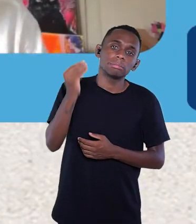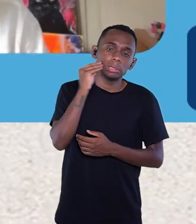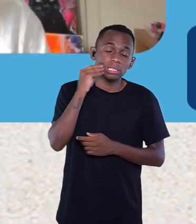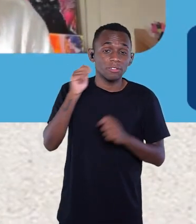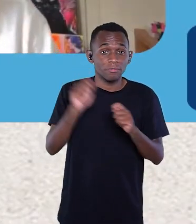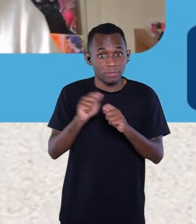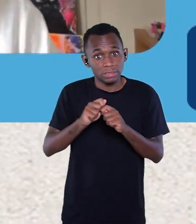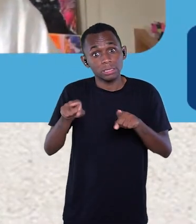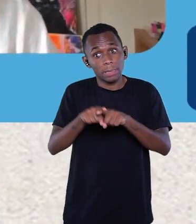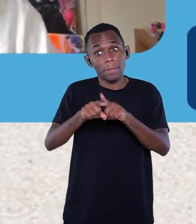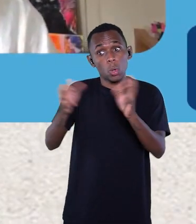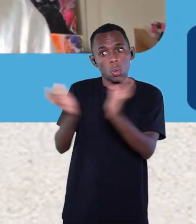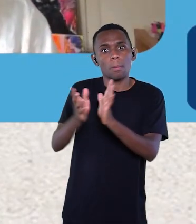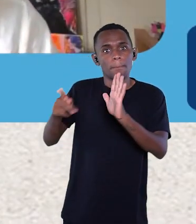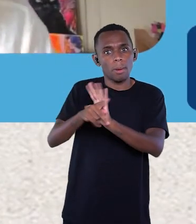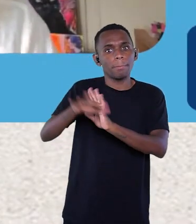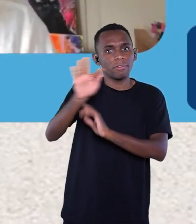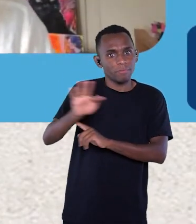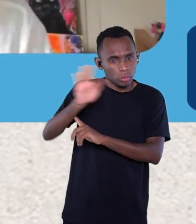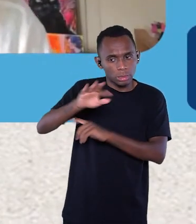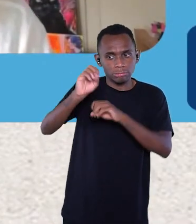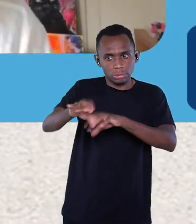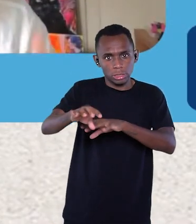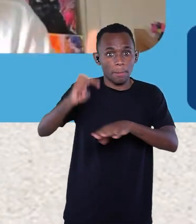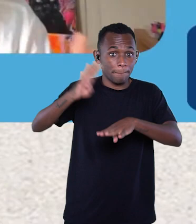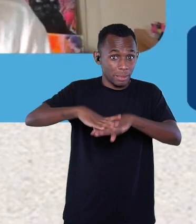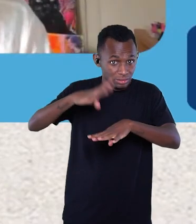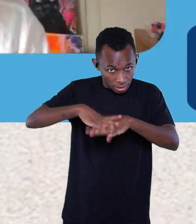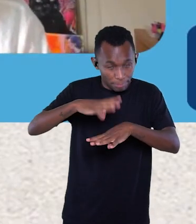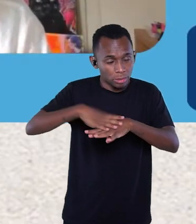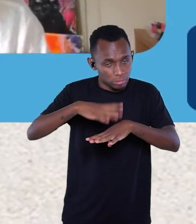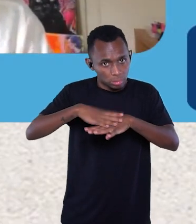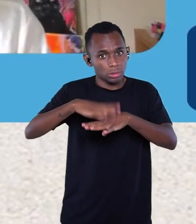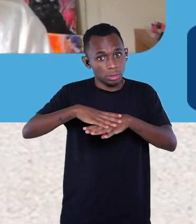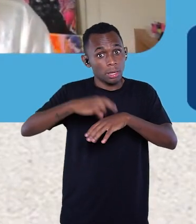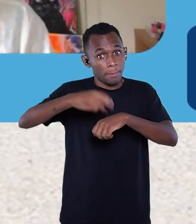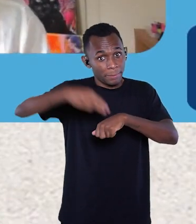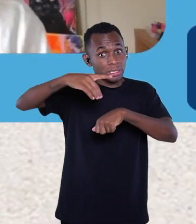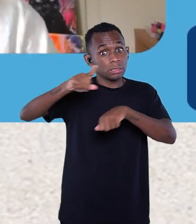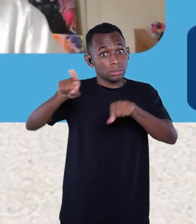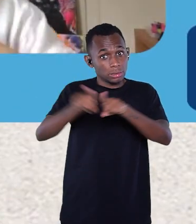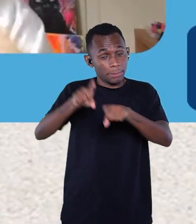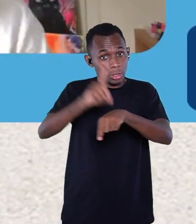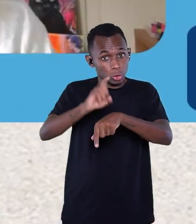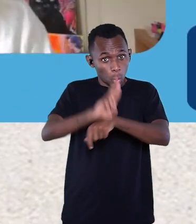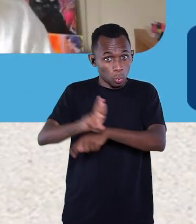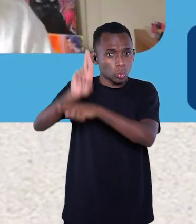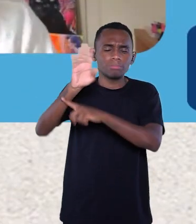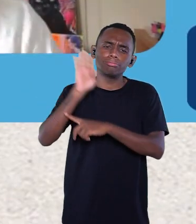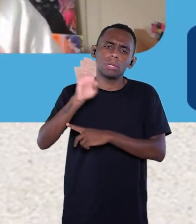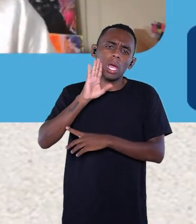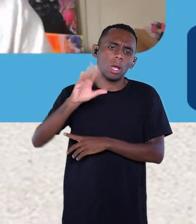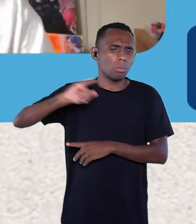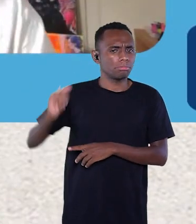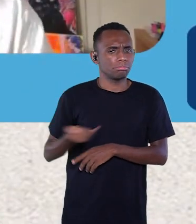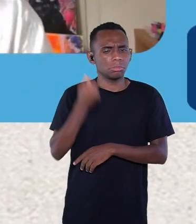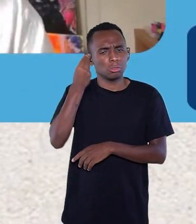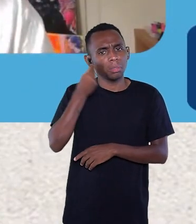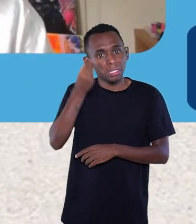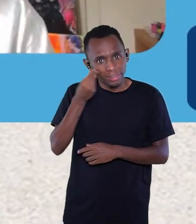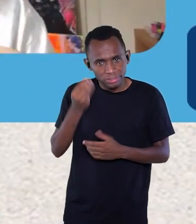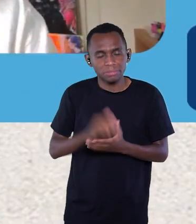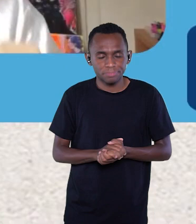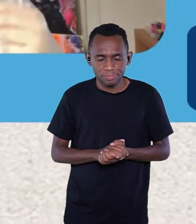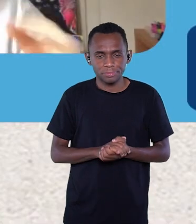fiz também com acadêmicos de educação matemática, você vê, mestrandos e doutorandos, também foi muito legal.